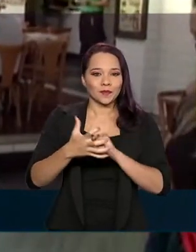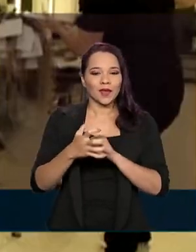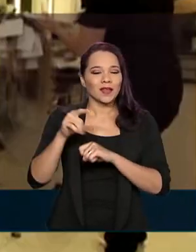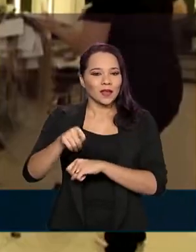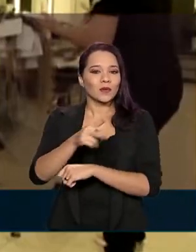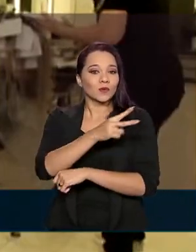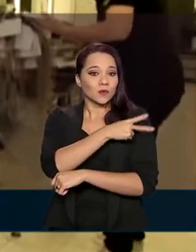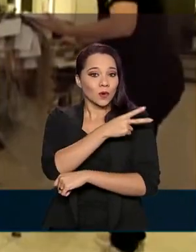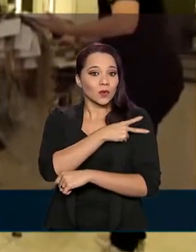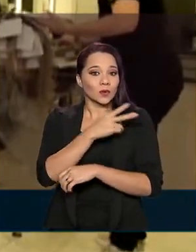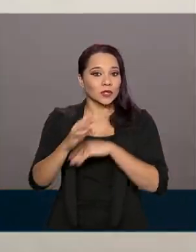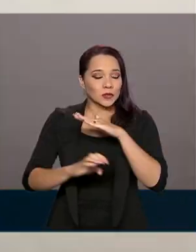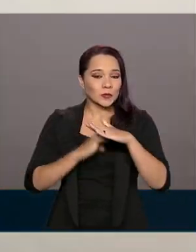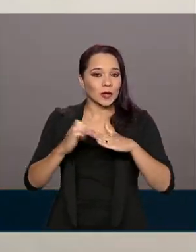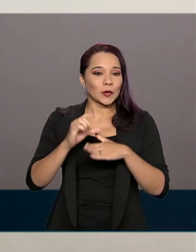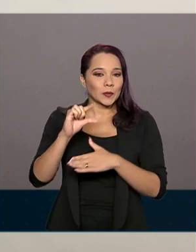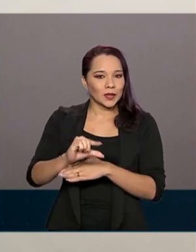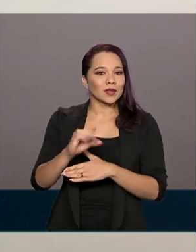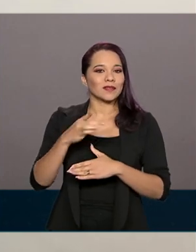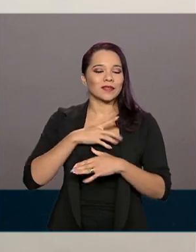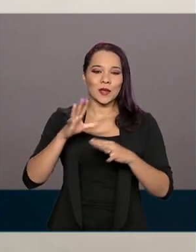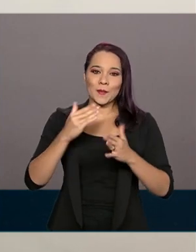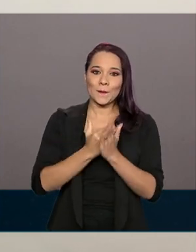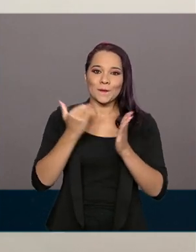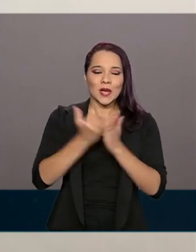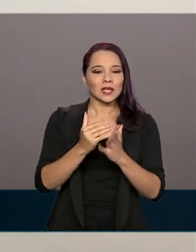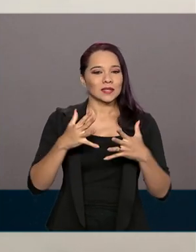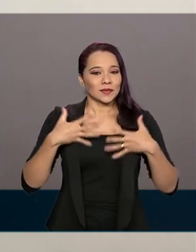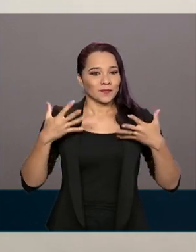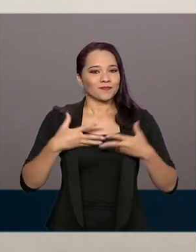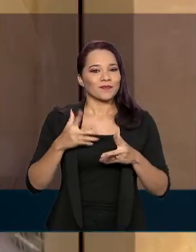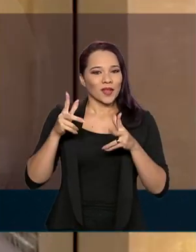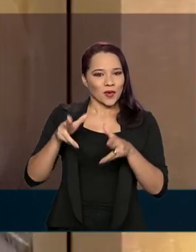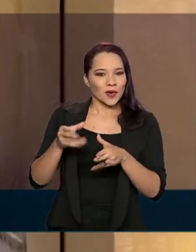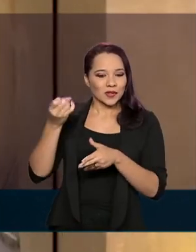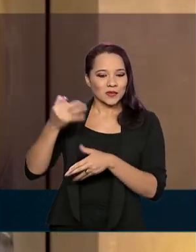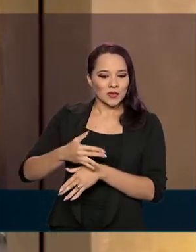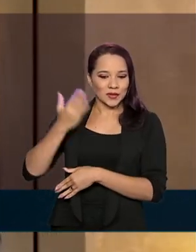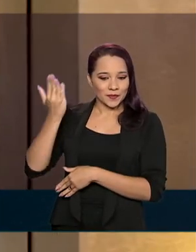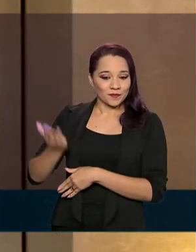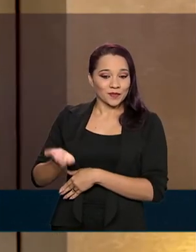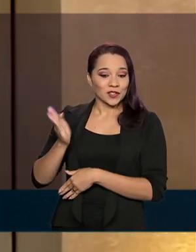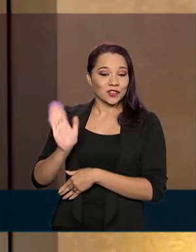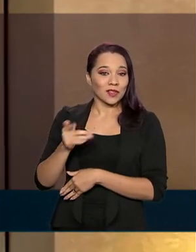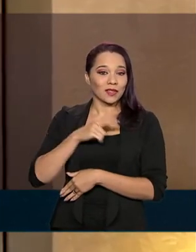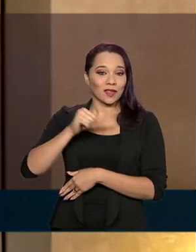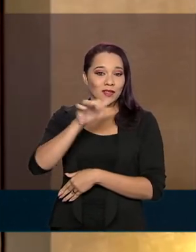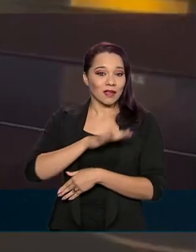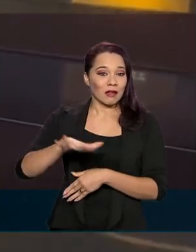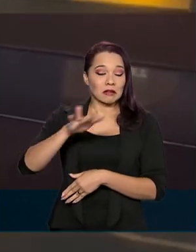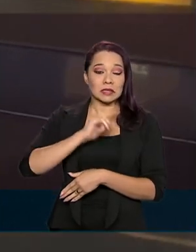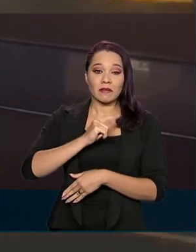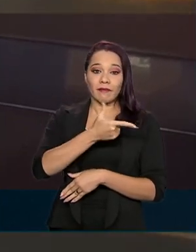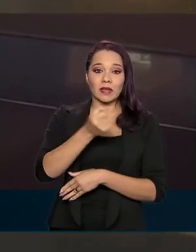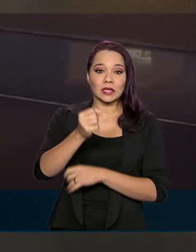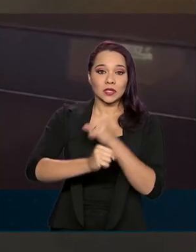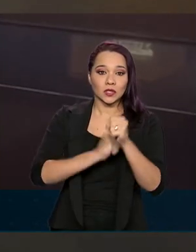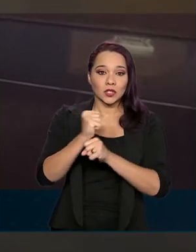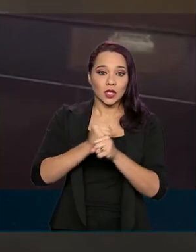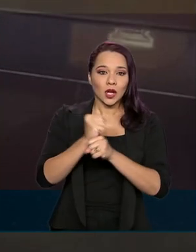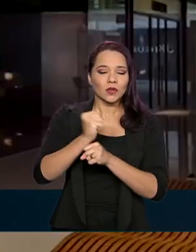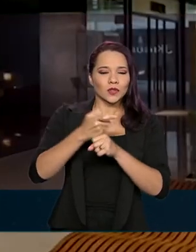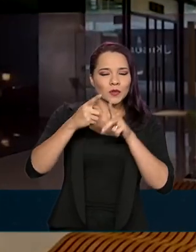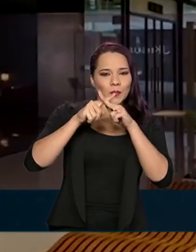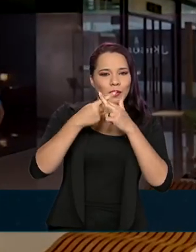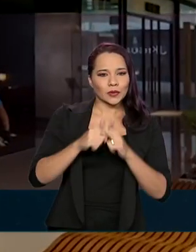negócios otimistas. É o caso deste micro empresário que já está no mercado há 20 anos, no ramo de